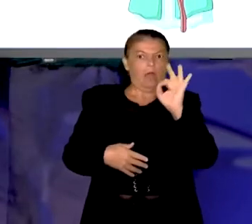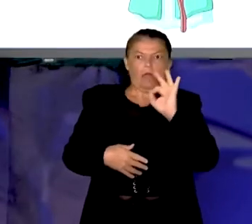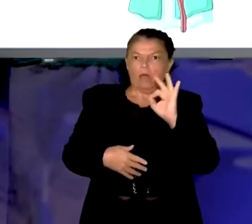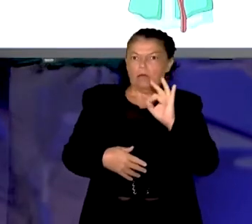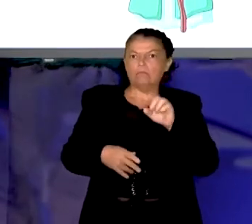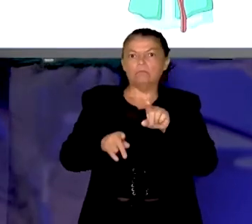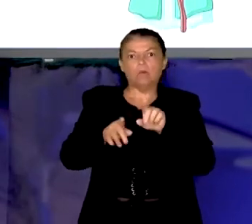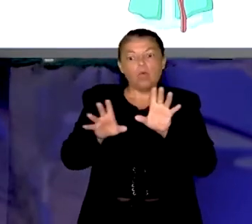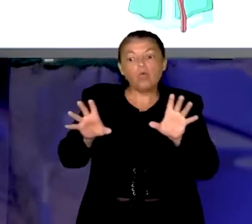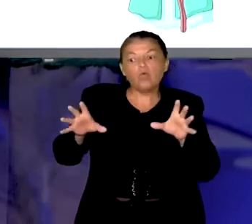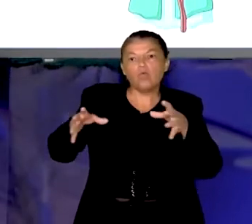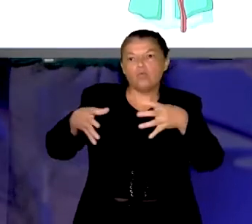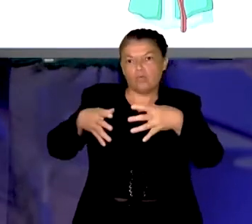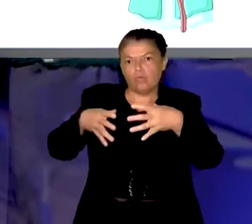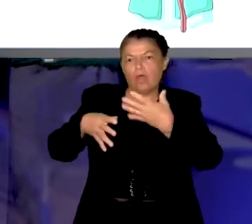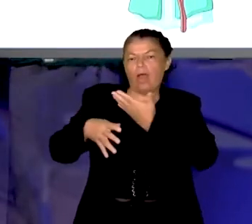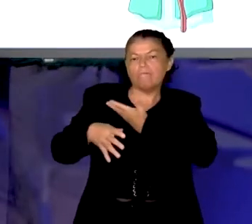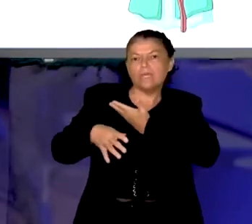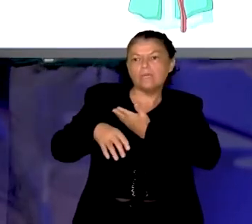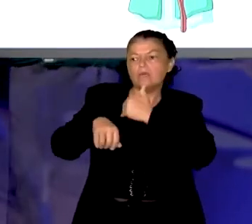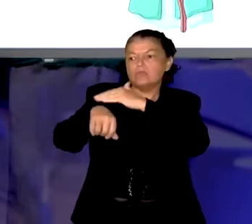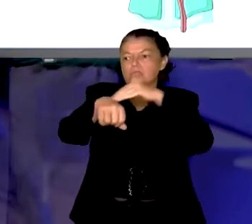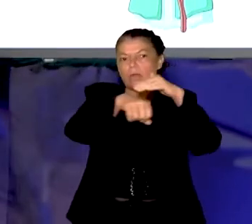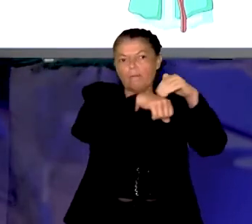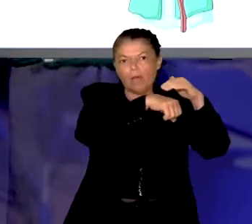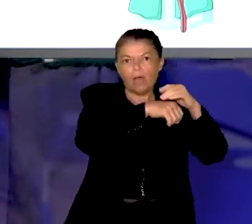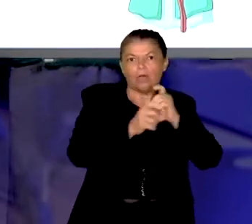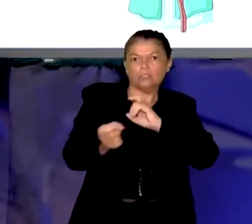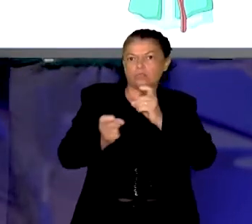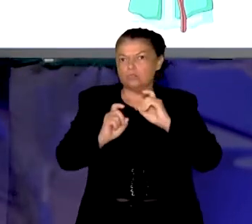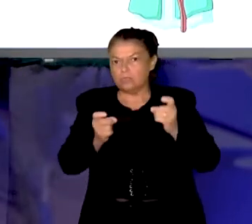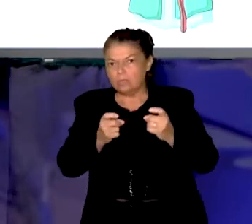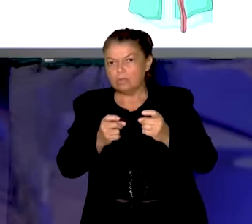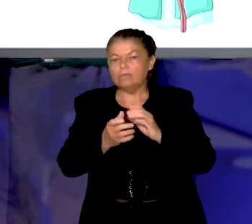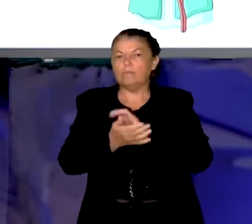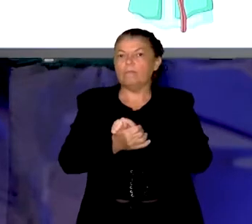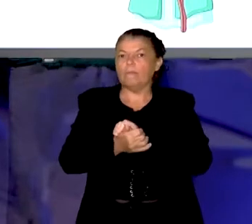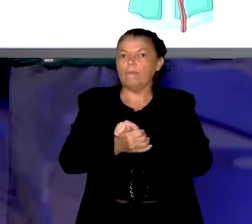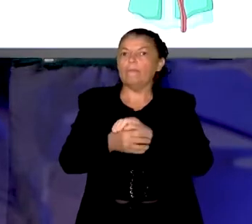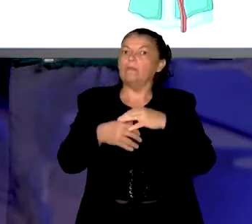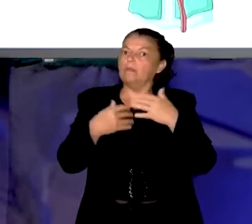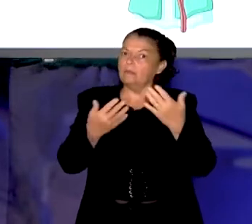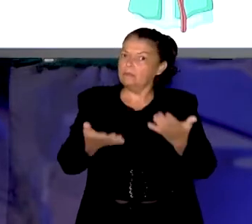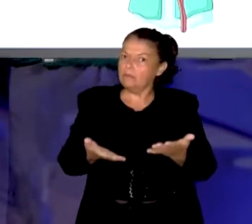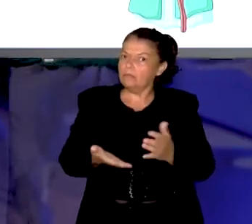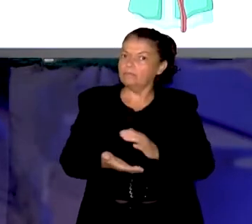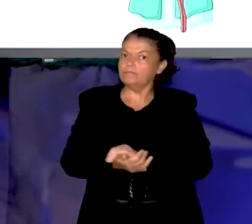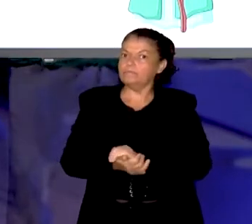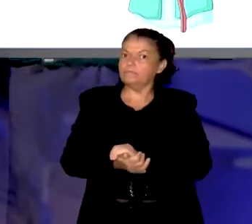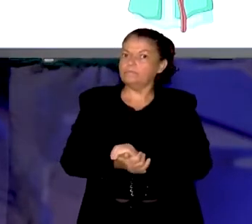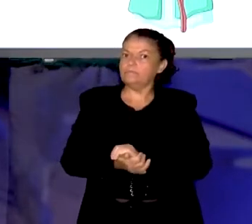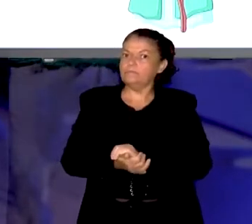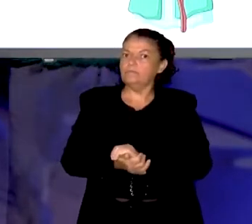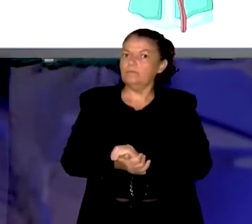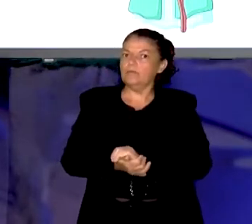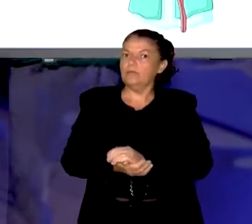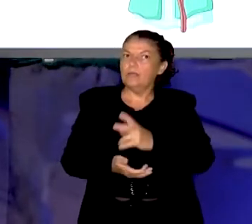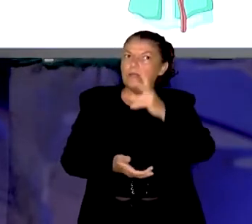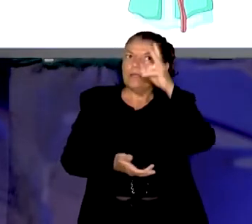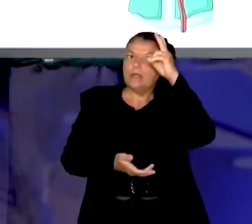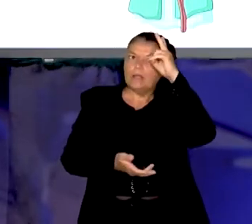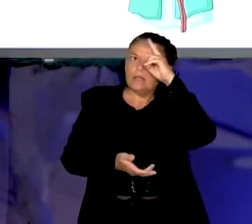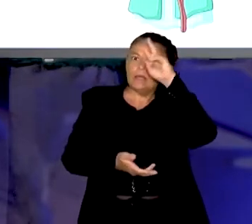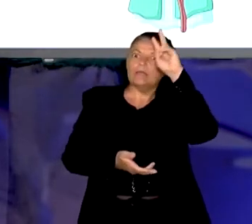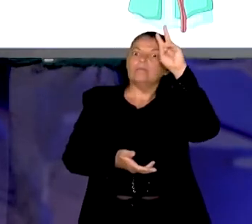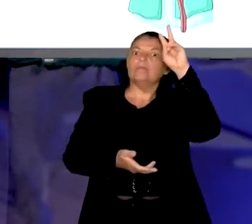interesses coletivos, que, ao meu ver, como nós estamos estudando agora, é marca daqueles líderes que